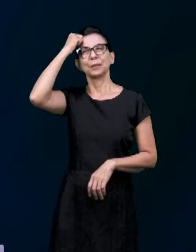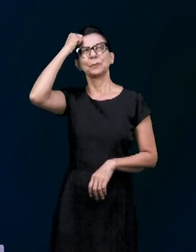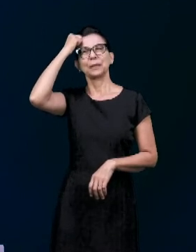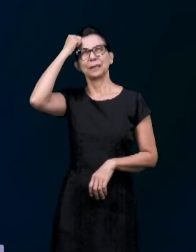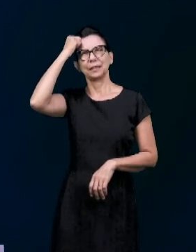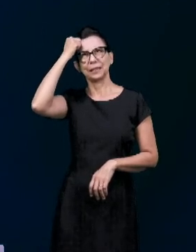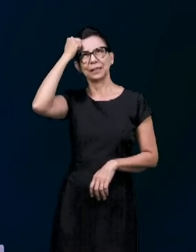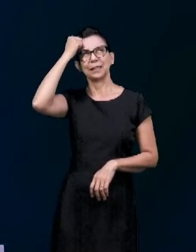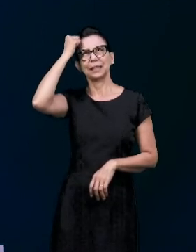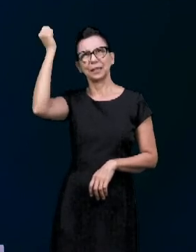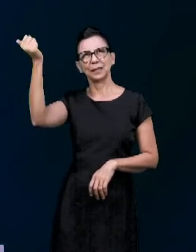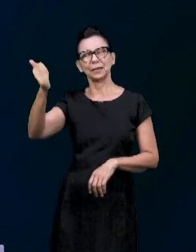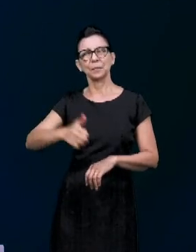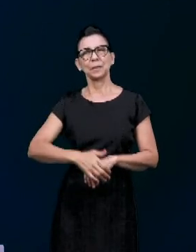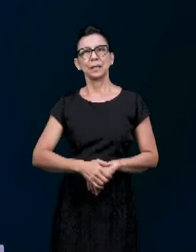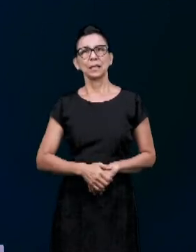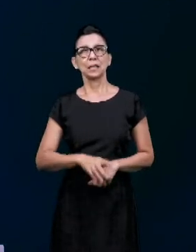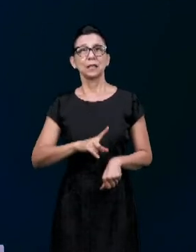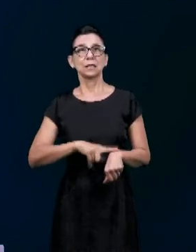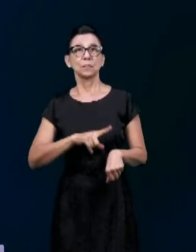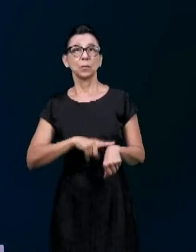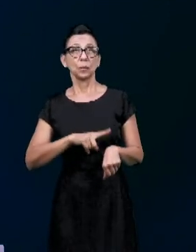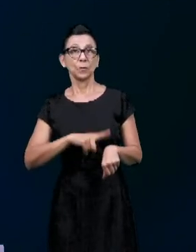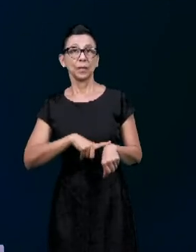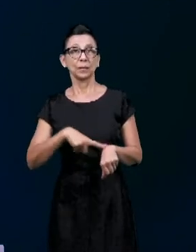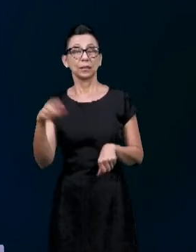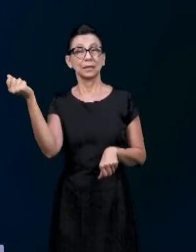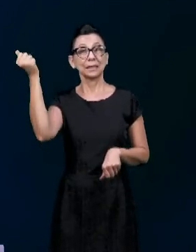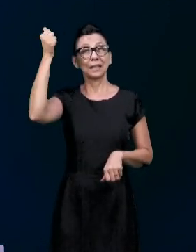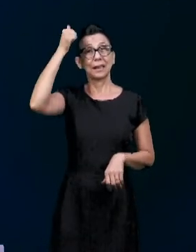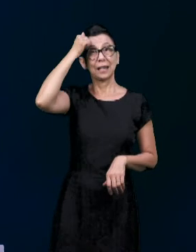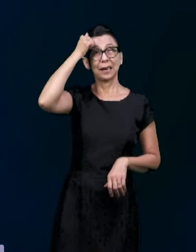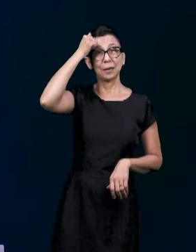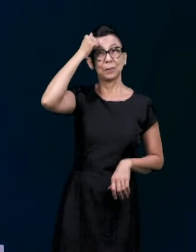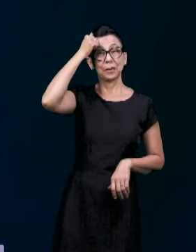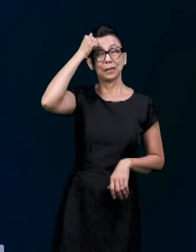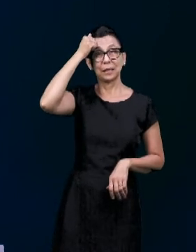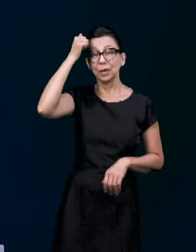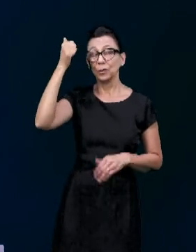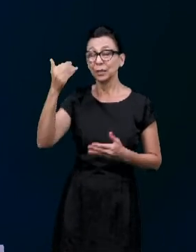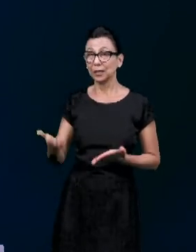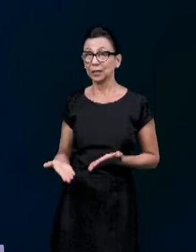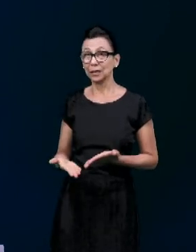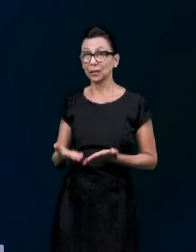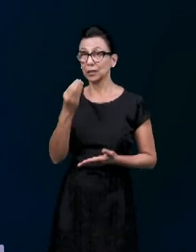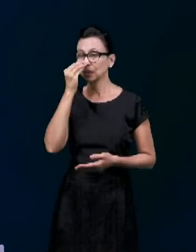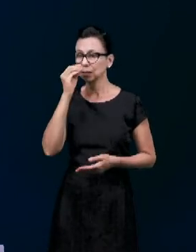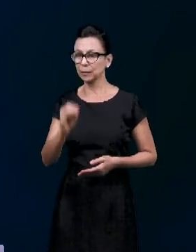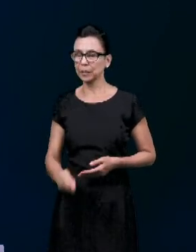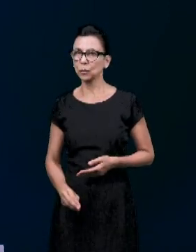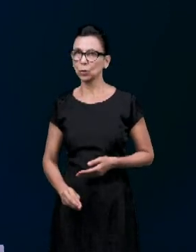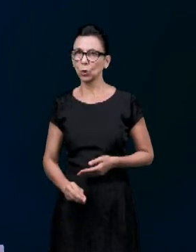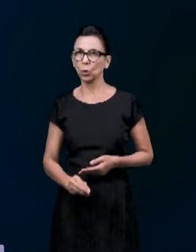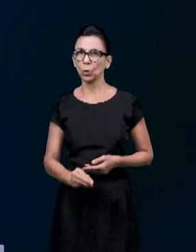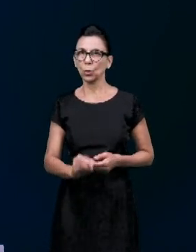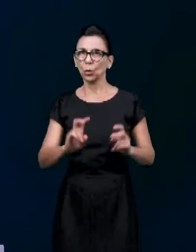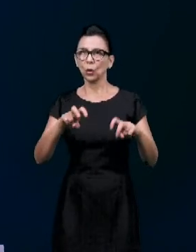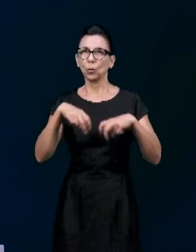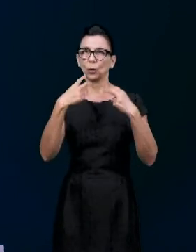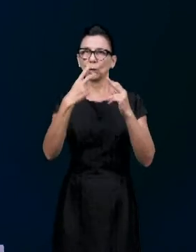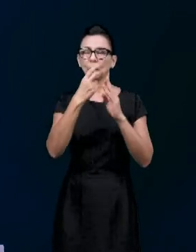assim a falta de arrependimento deixou de levar ela a clamar pelo sangue. Menosprezou o sangue, menosprezou o